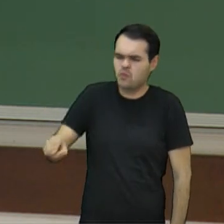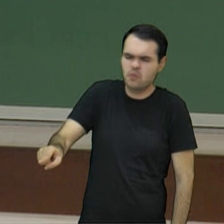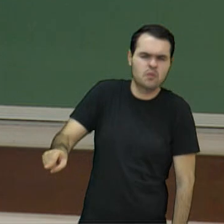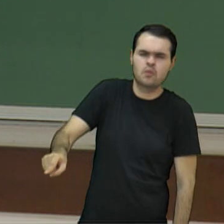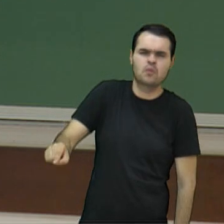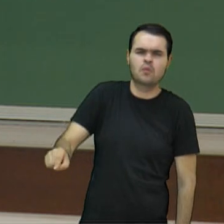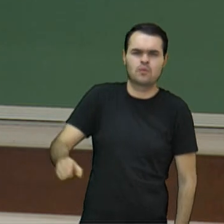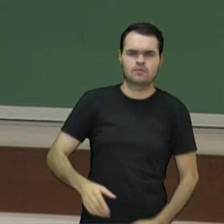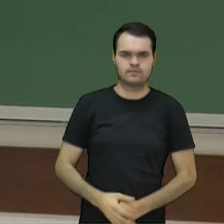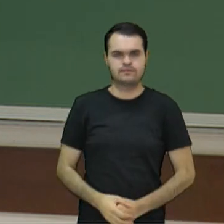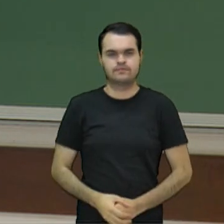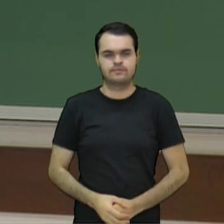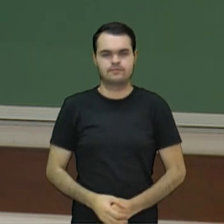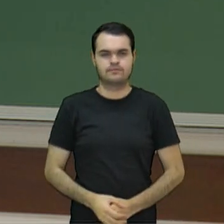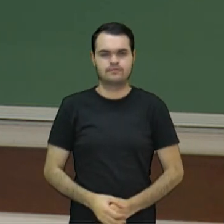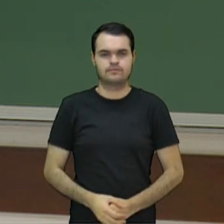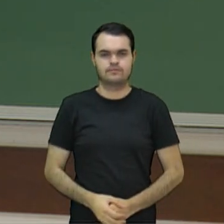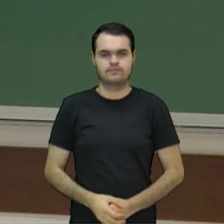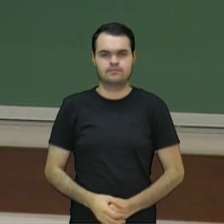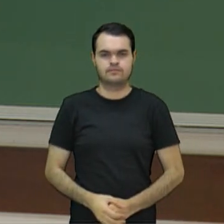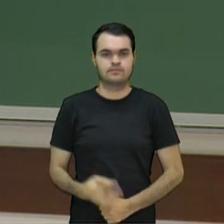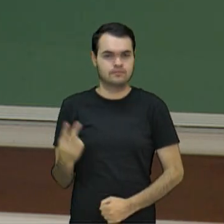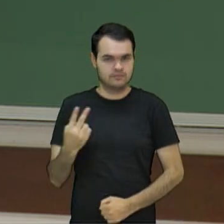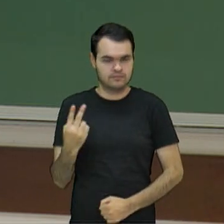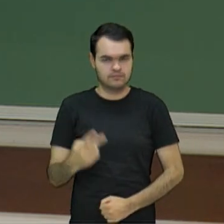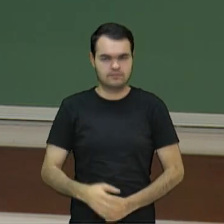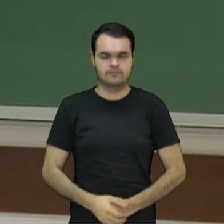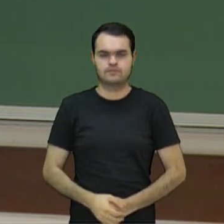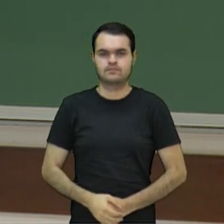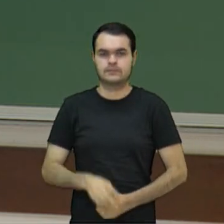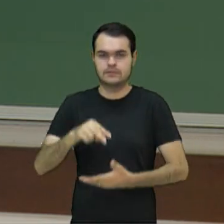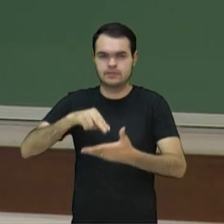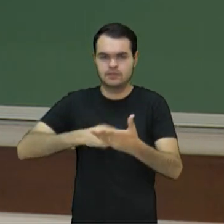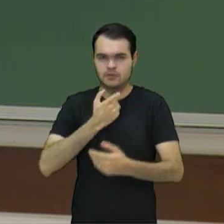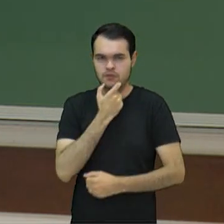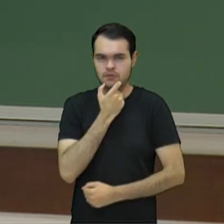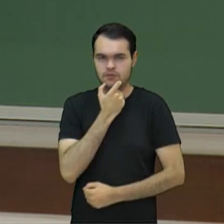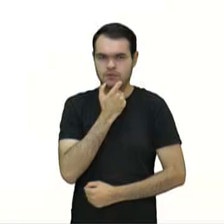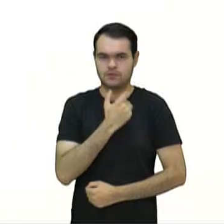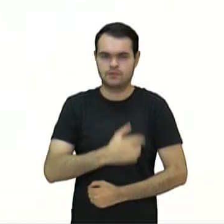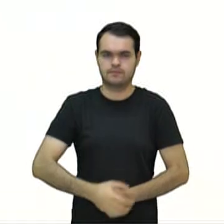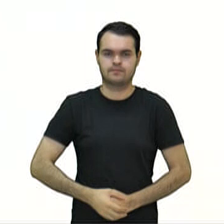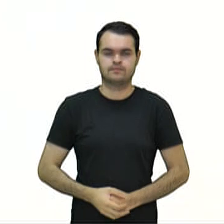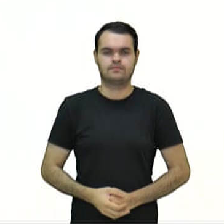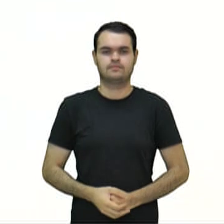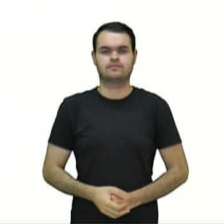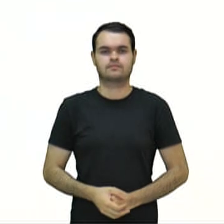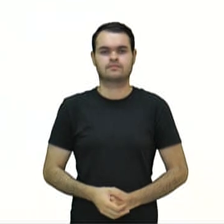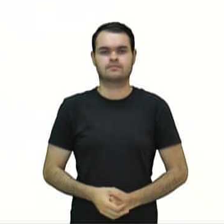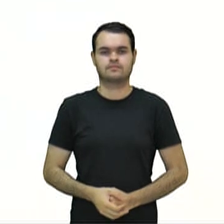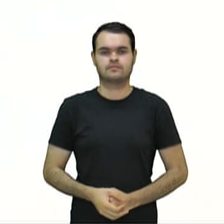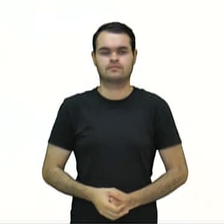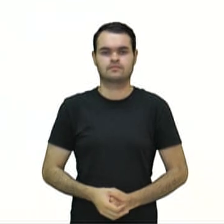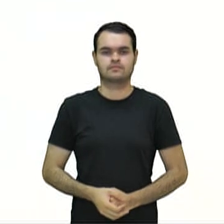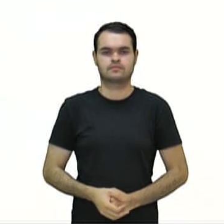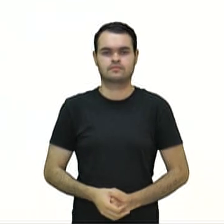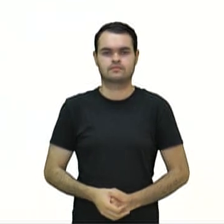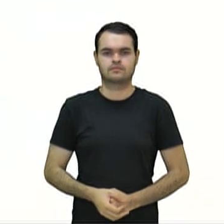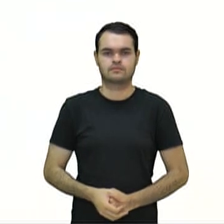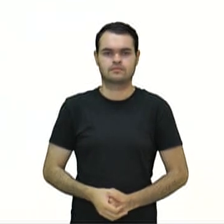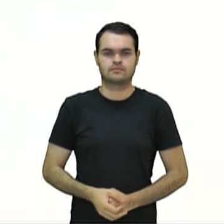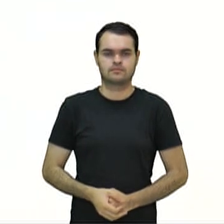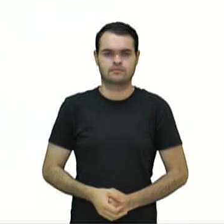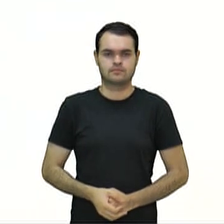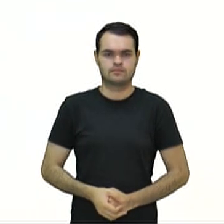Né? Poseidon was brother of Titans, brother of Zeus and Hades, and brother of the